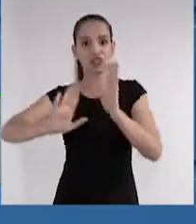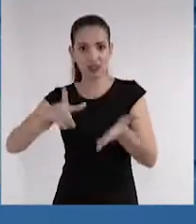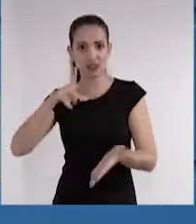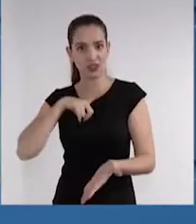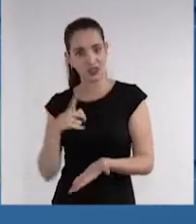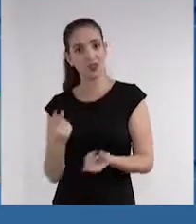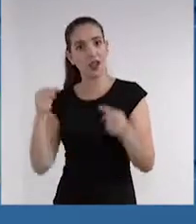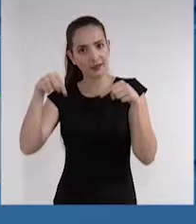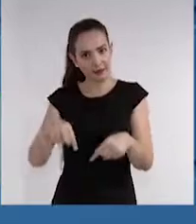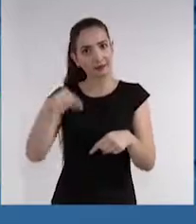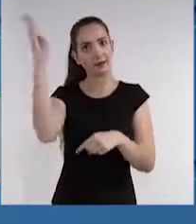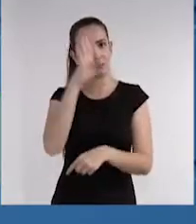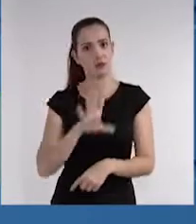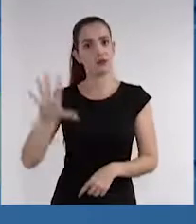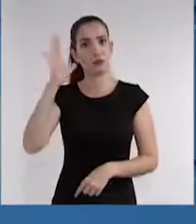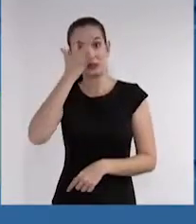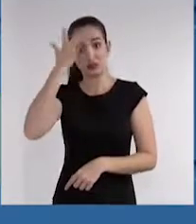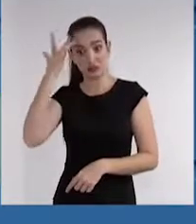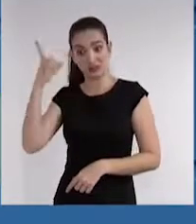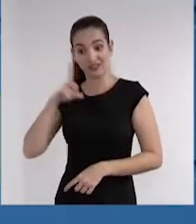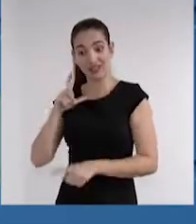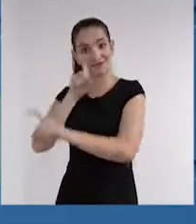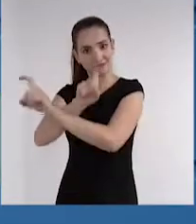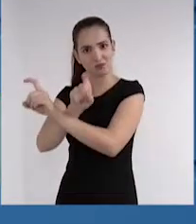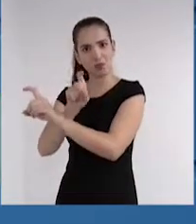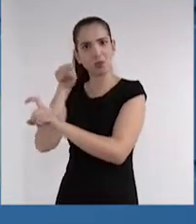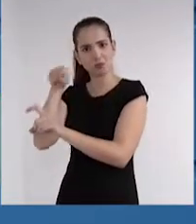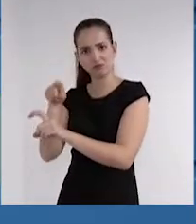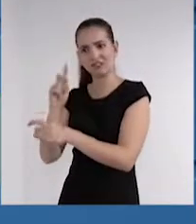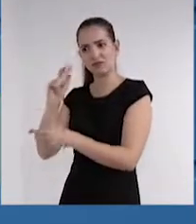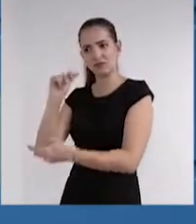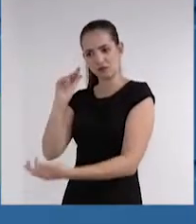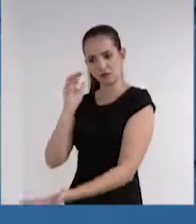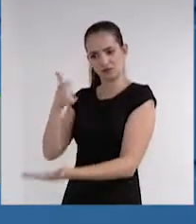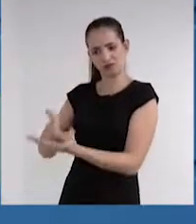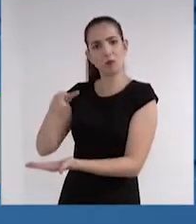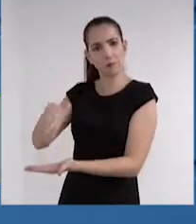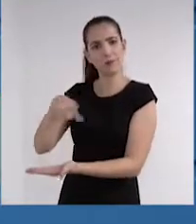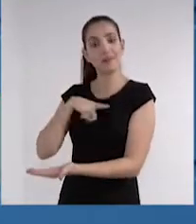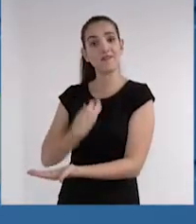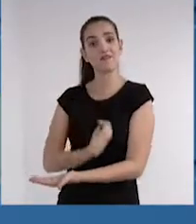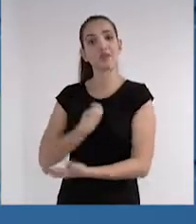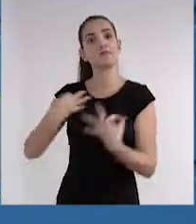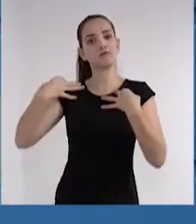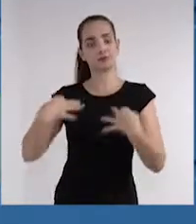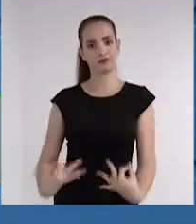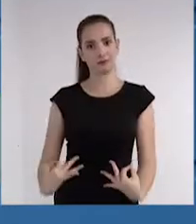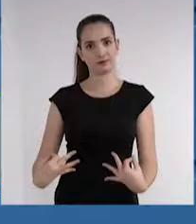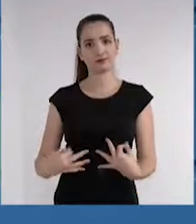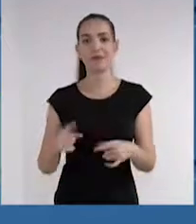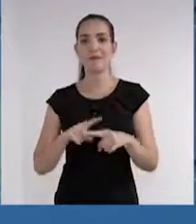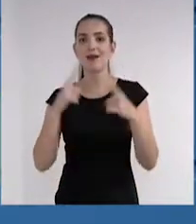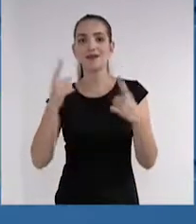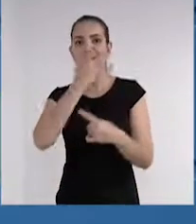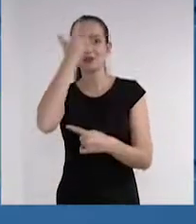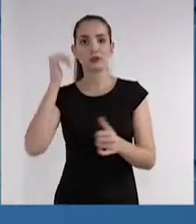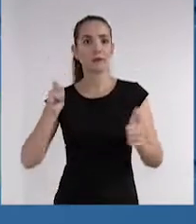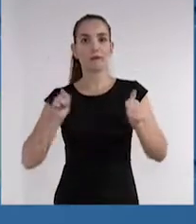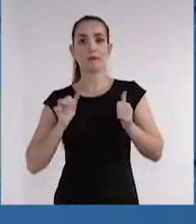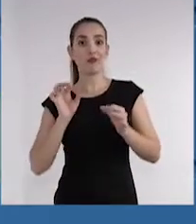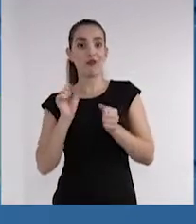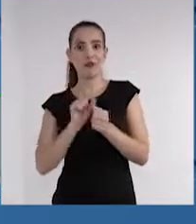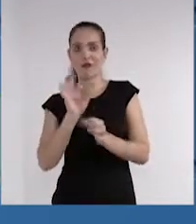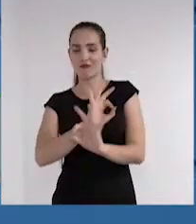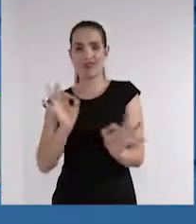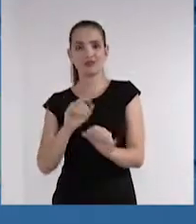que as pessoas que lá residem possam viver com dignidade. Não fazem. Por quê? Acampam na